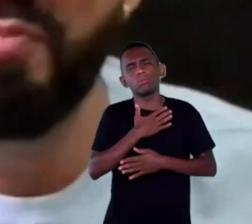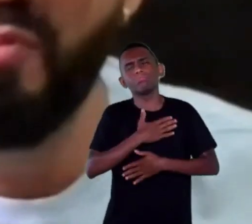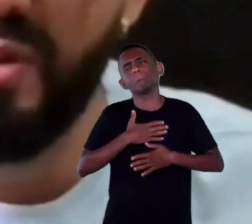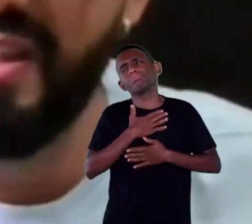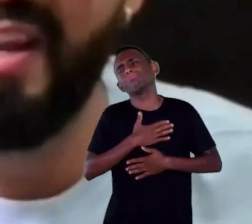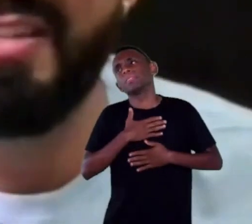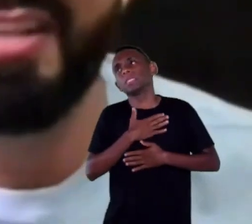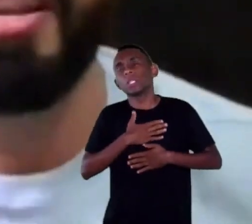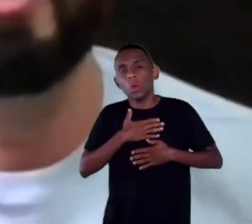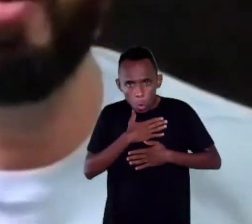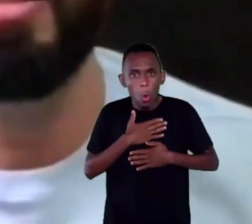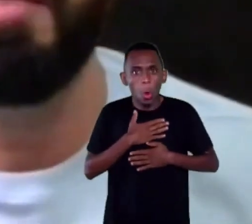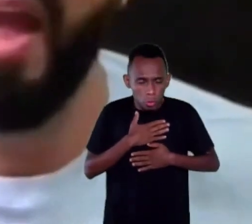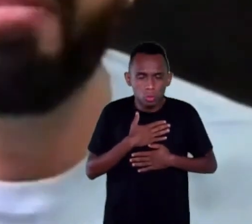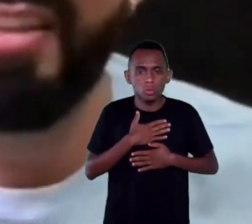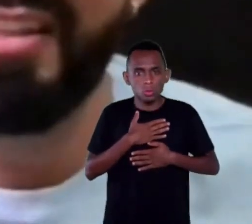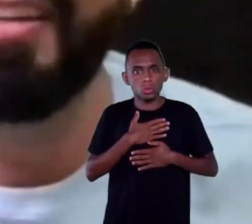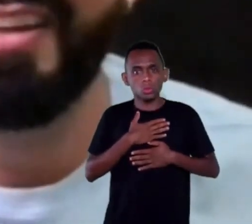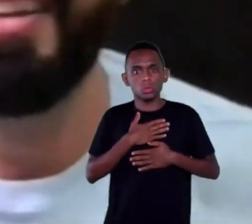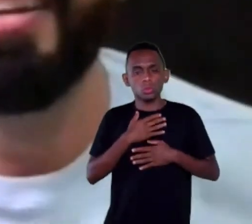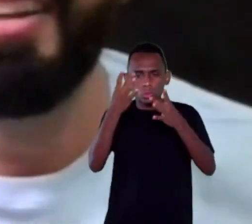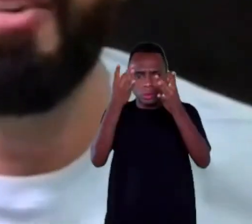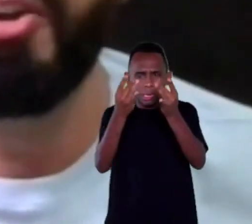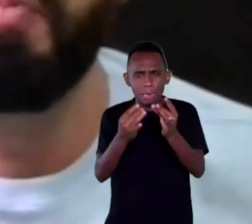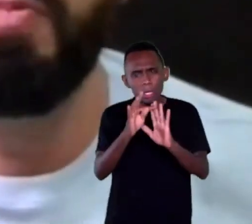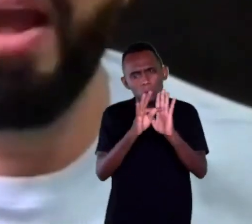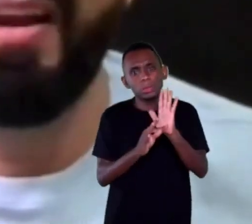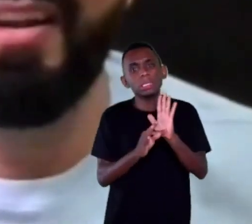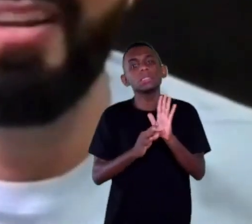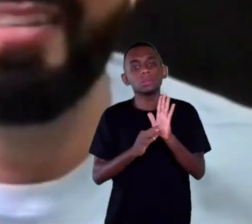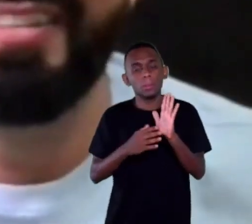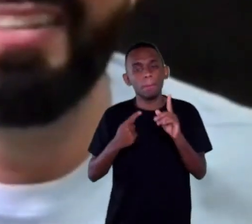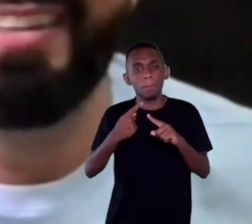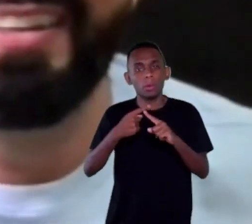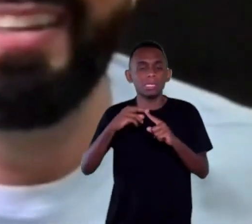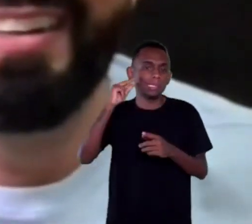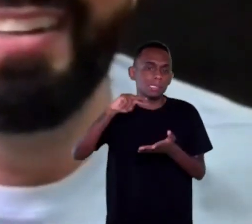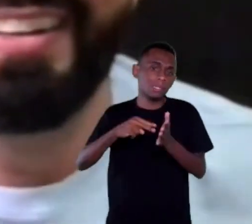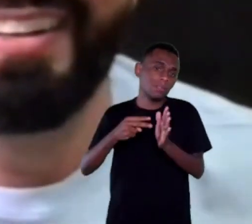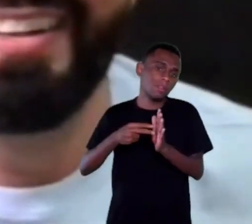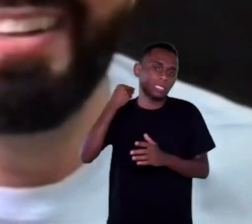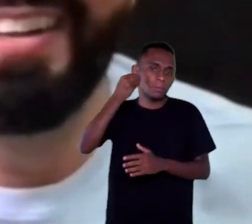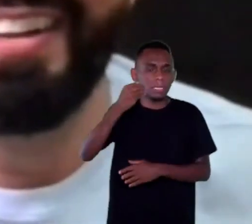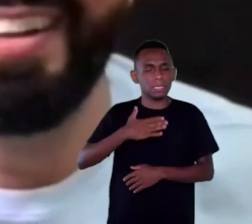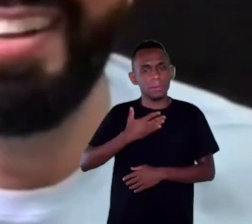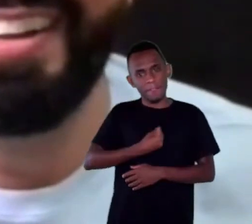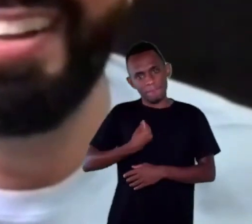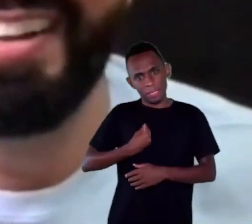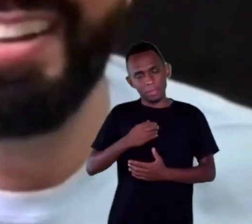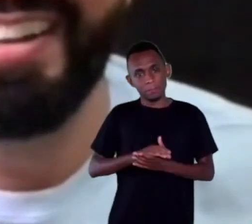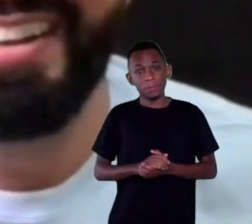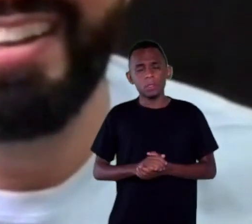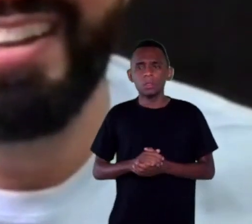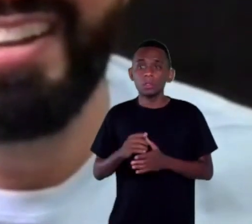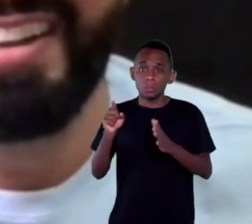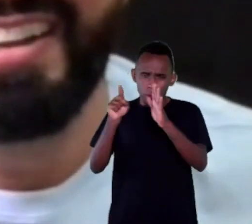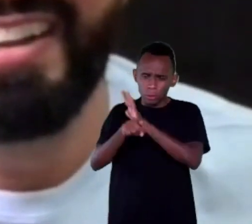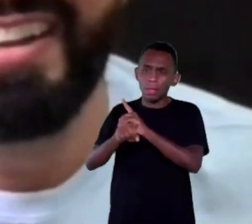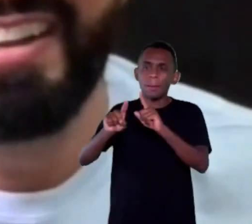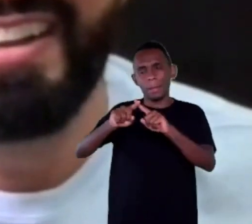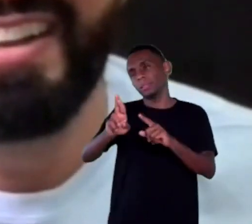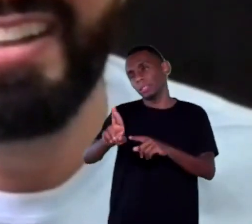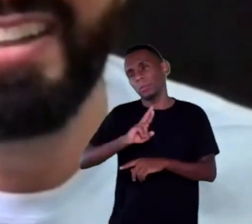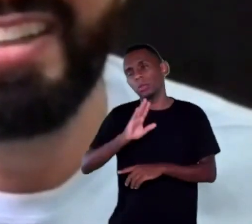dele, eu acho muito interessante, a história da minha vida, eu acho muito bacana. Eu ia te perguntar isso, mas você já falou, né, que